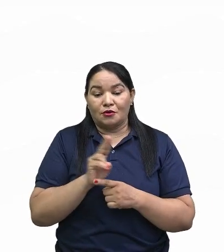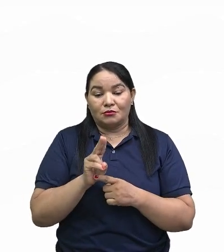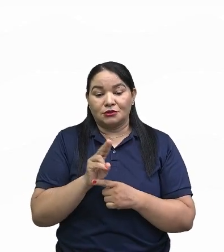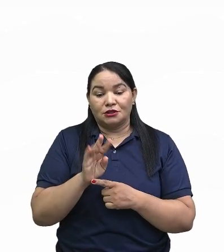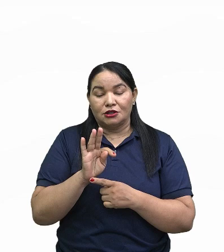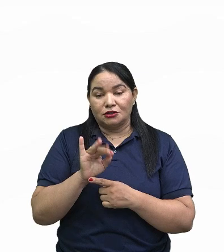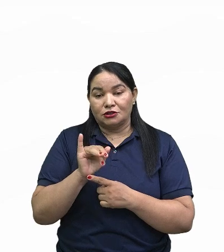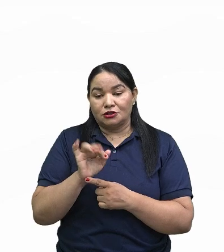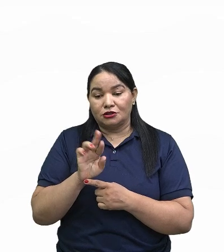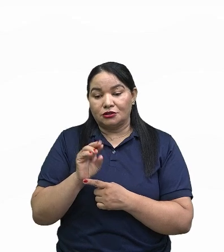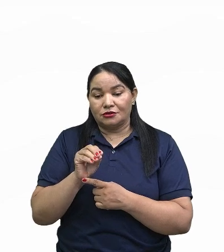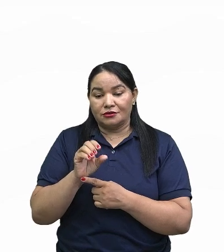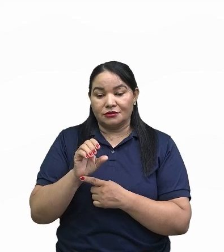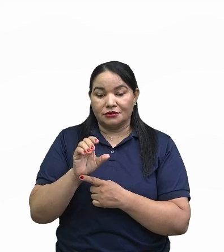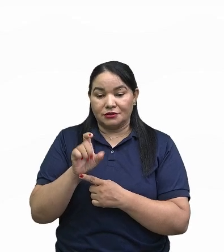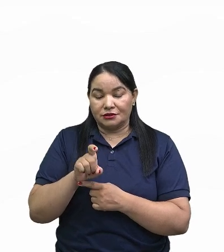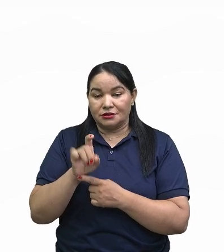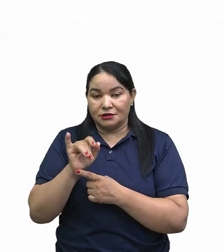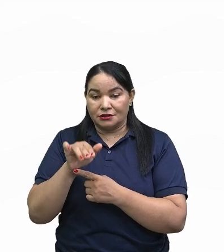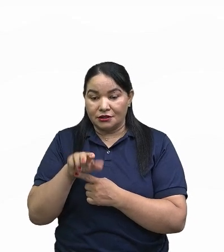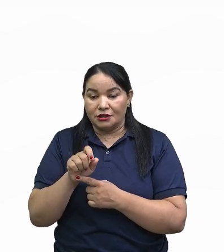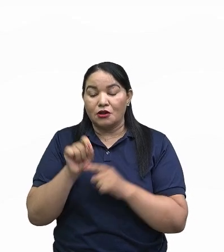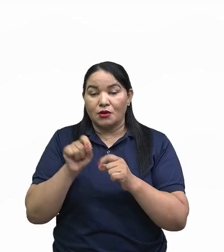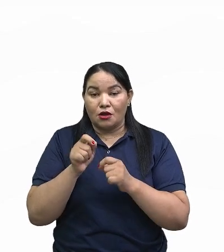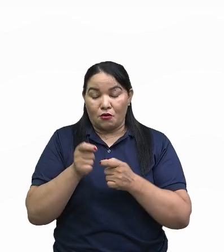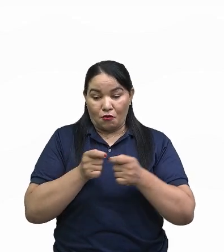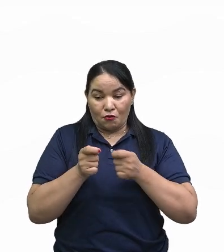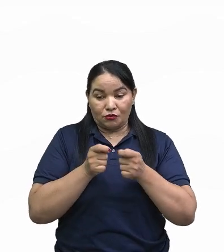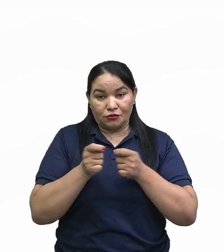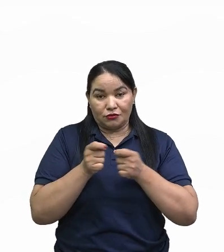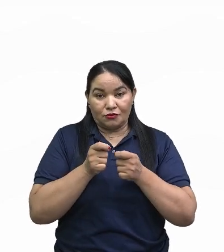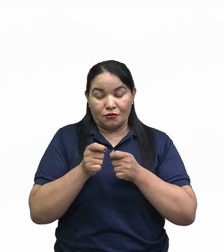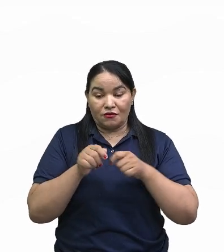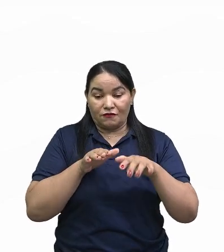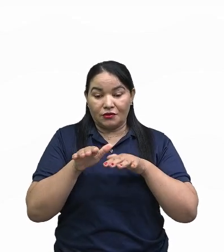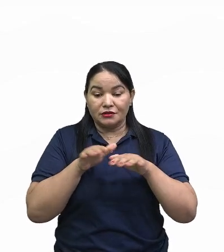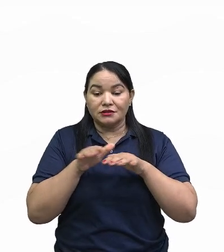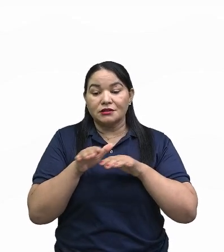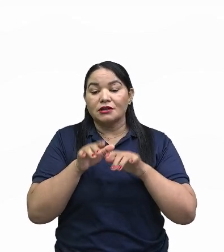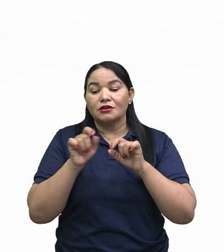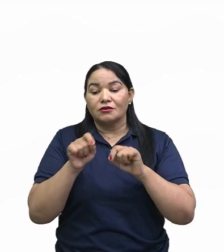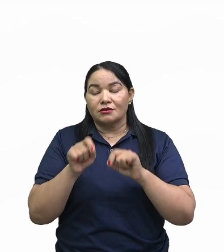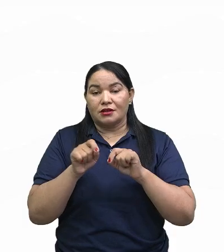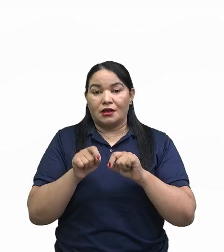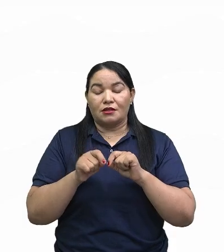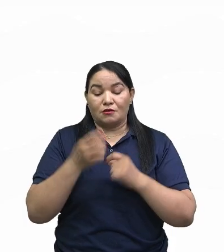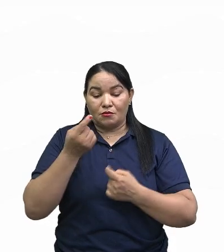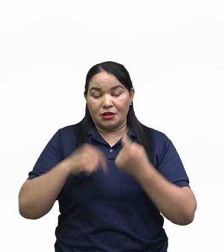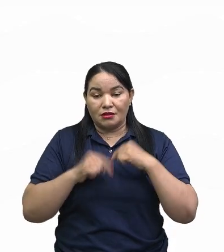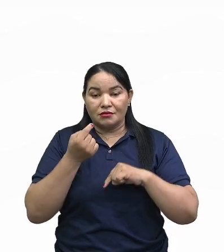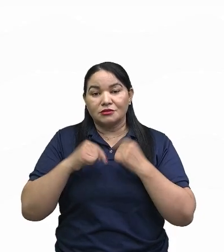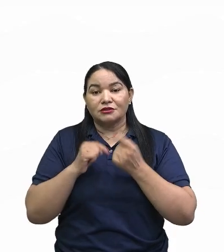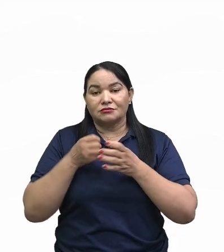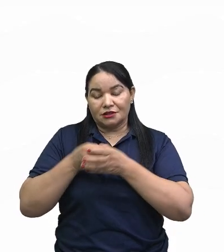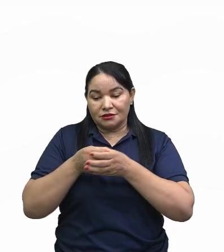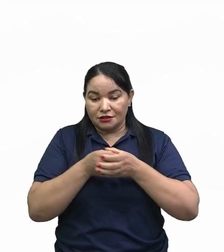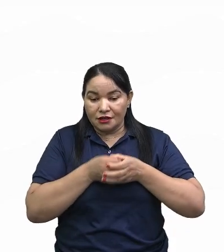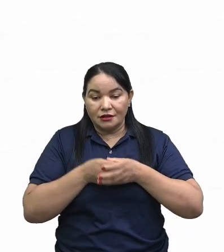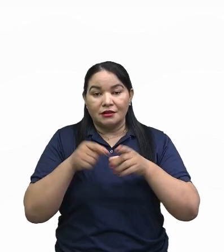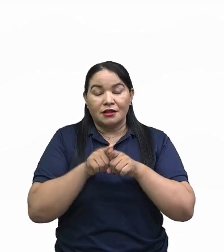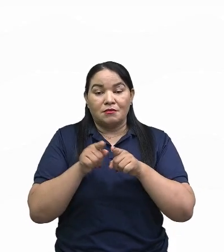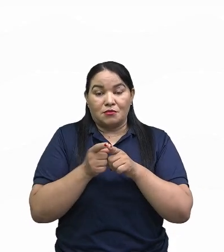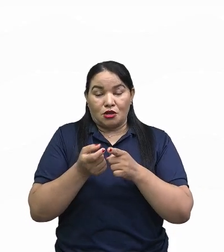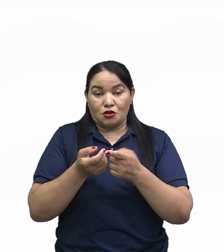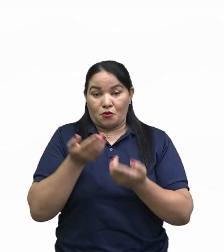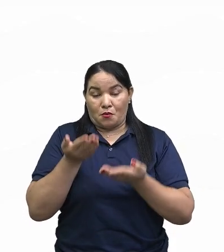Esse hormônio ele controla a velocidade do metabolismo celular, além da manutenção do peso e do